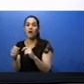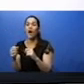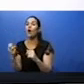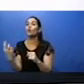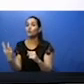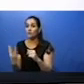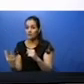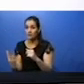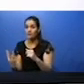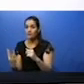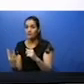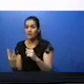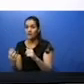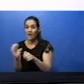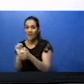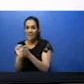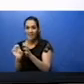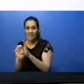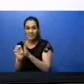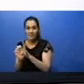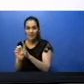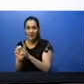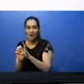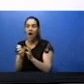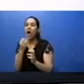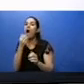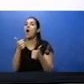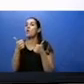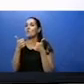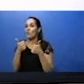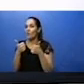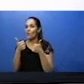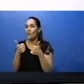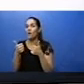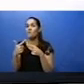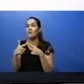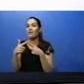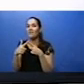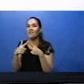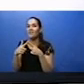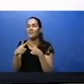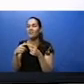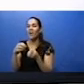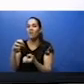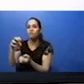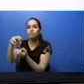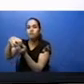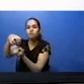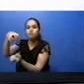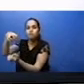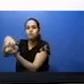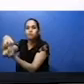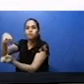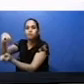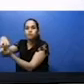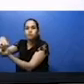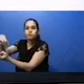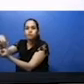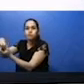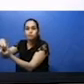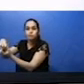terceiro exemplo, nós temos uma colisão favorável, onde eles estão numa posição em que elas conseguem formar um